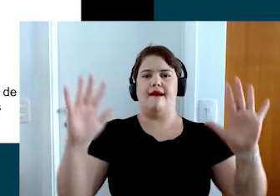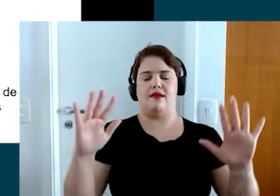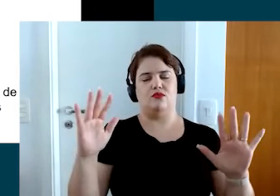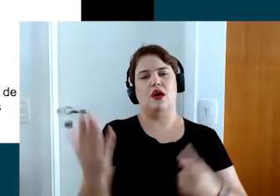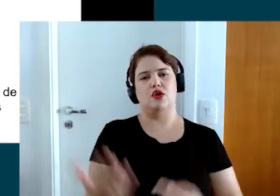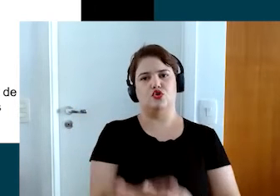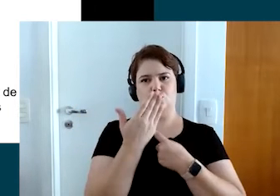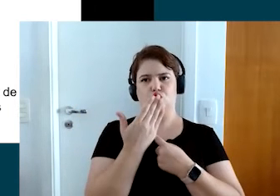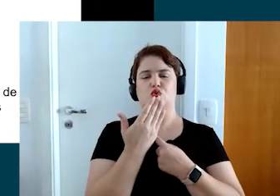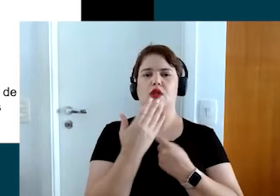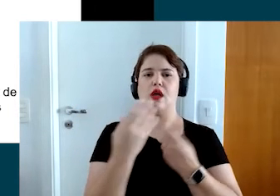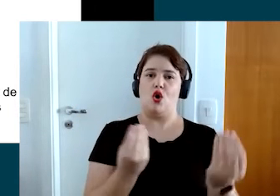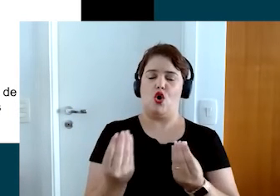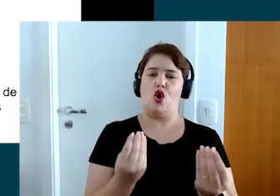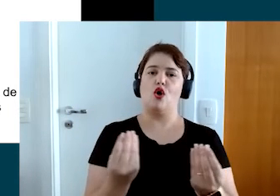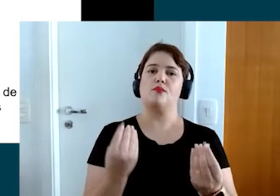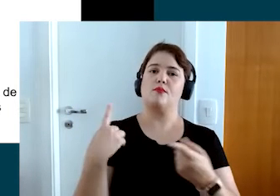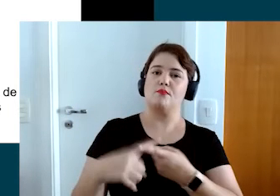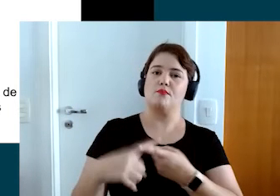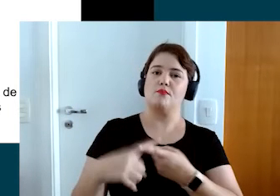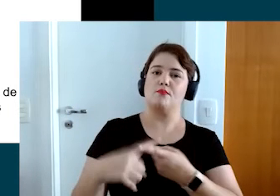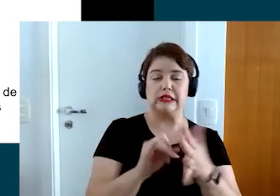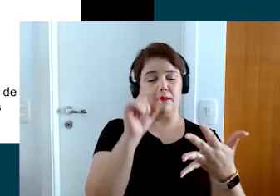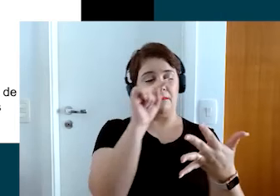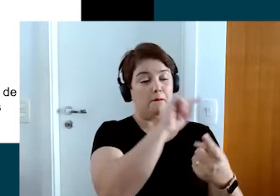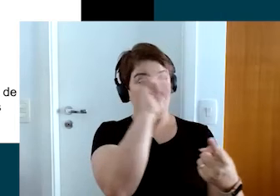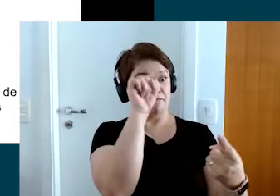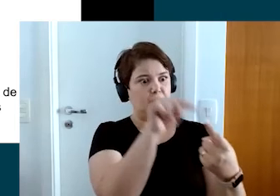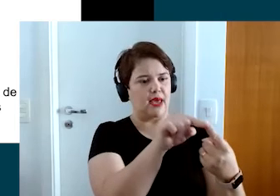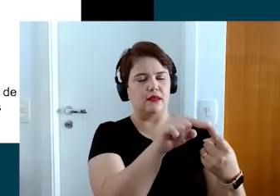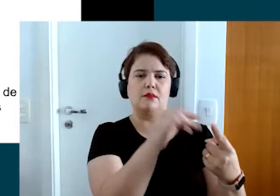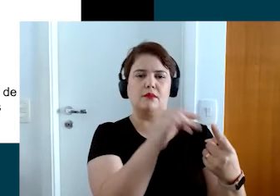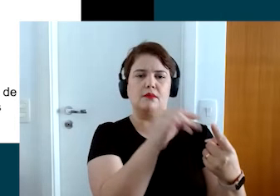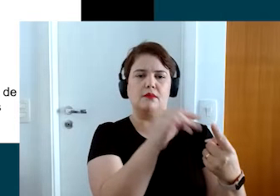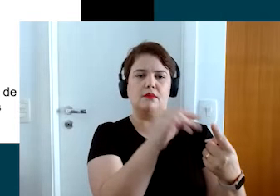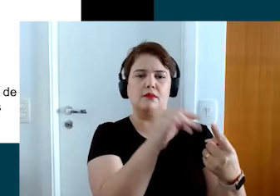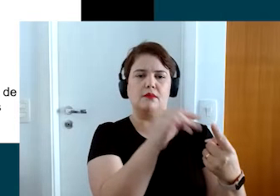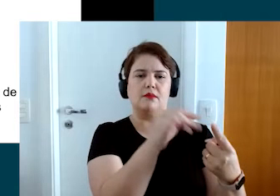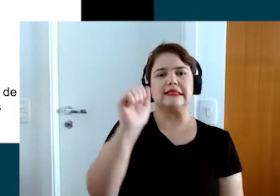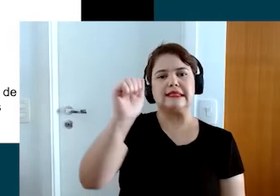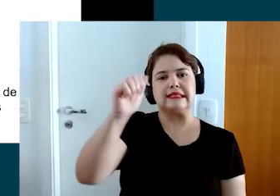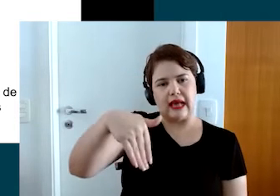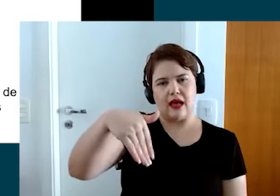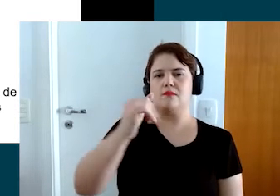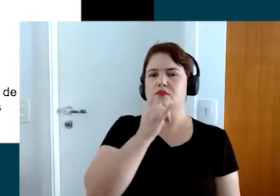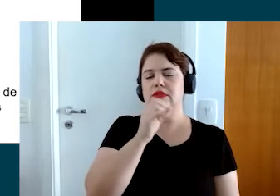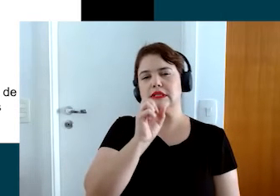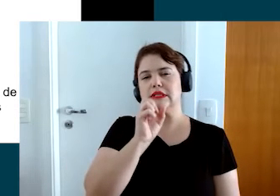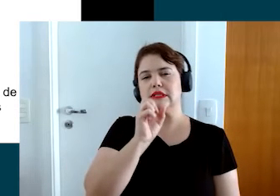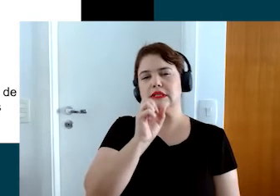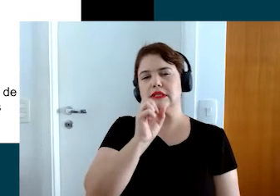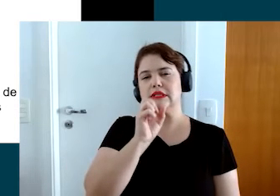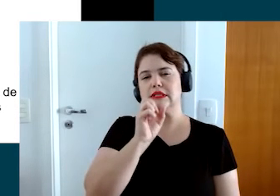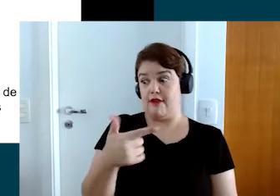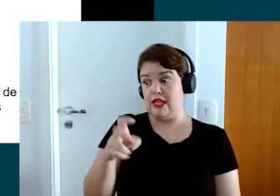né? Então, se as metas do seu produto estão direcionadas para o SAM, por exemplo, né? Se eu quero alcançar uma fatia desses